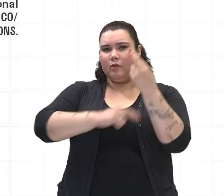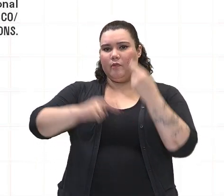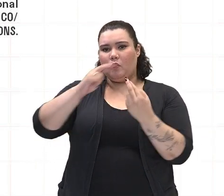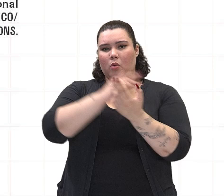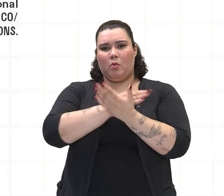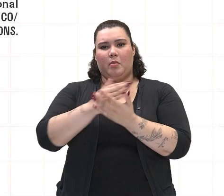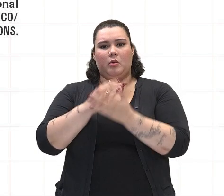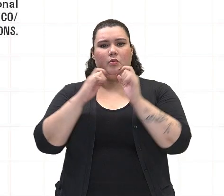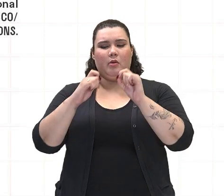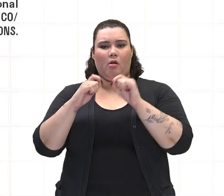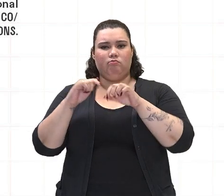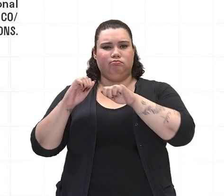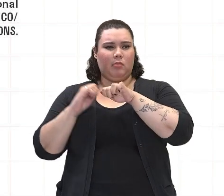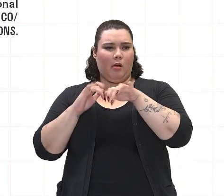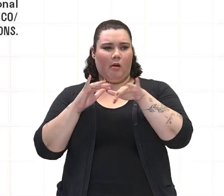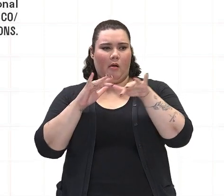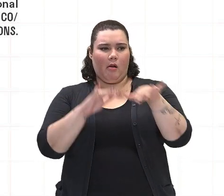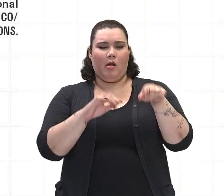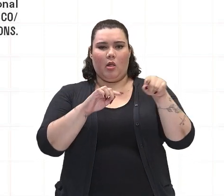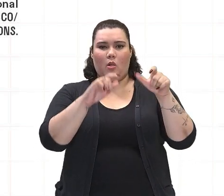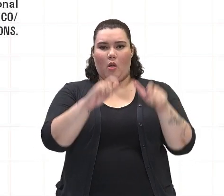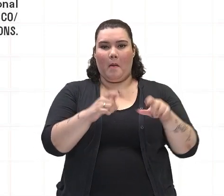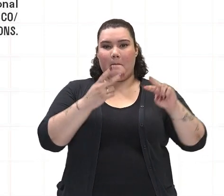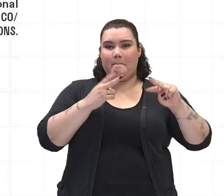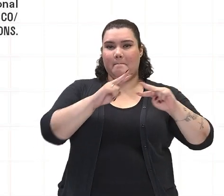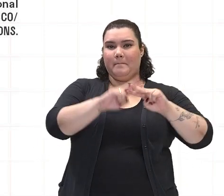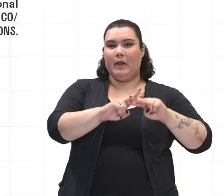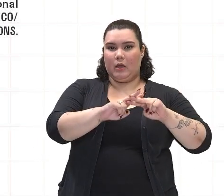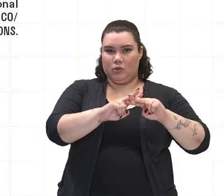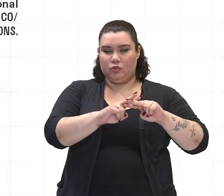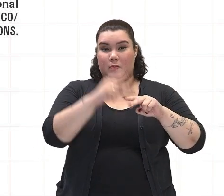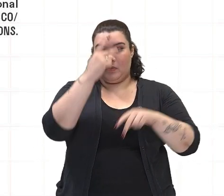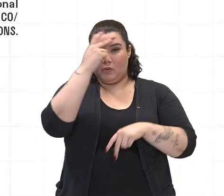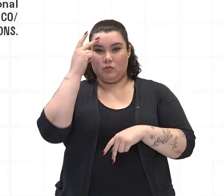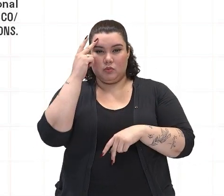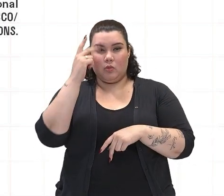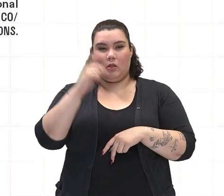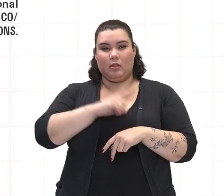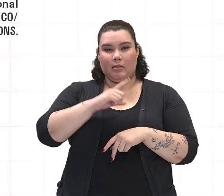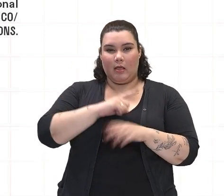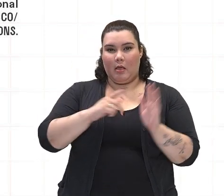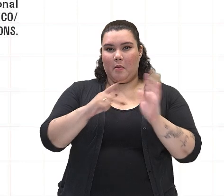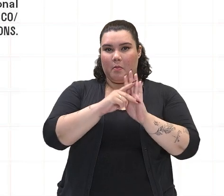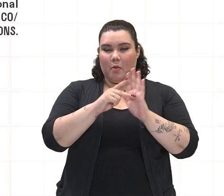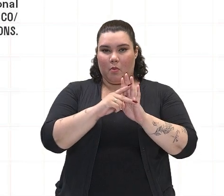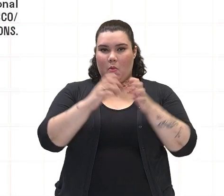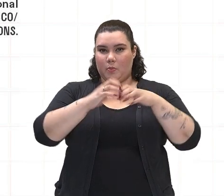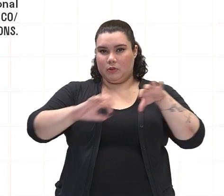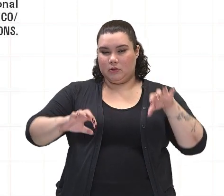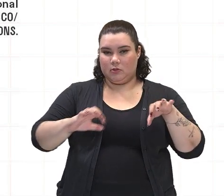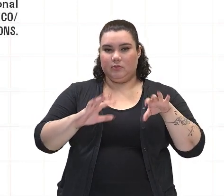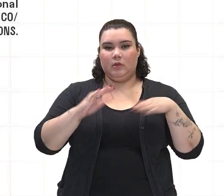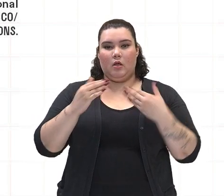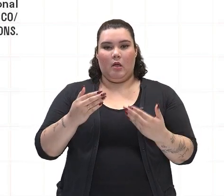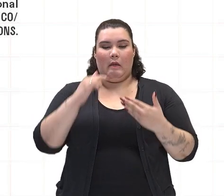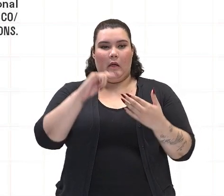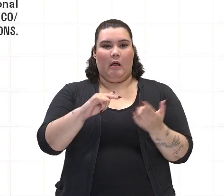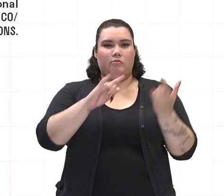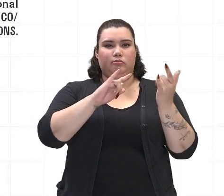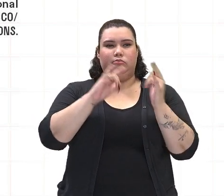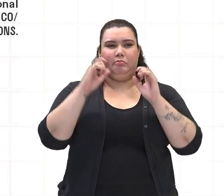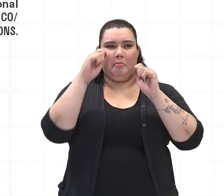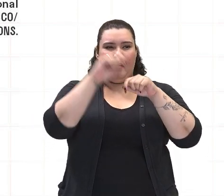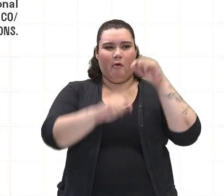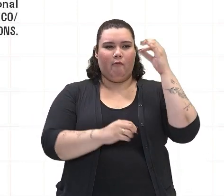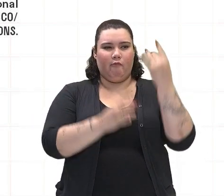antigo regime, e onde os opositores do absolutismo eram detidos. A queda da Bastilha marcou o início da Revolução